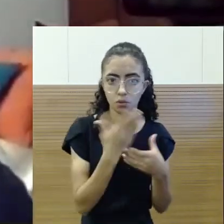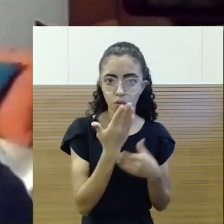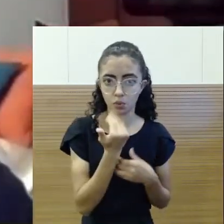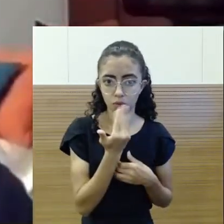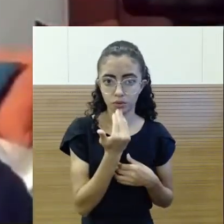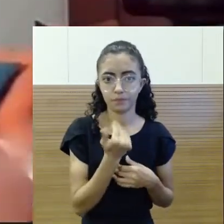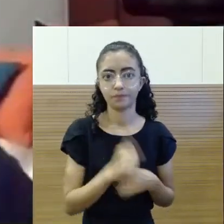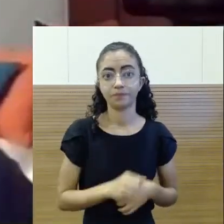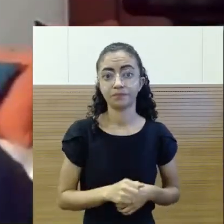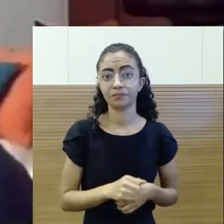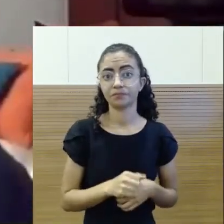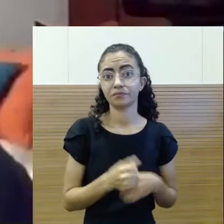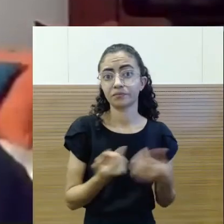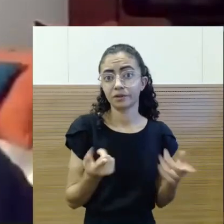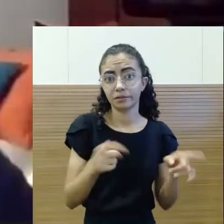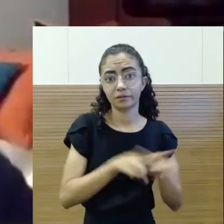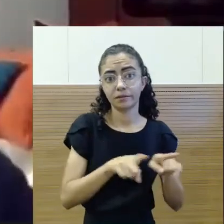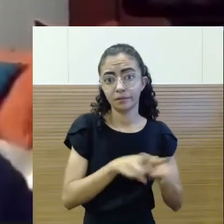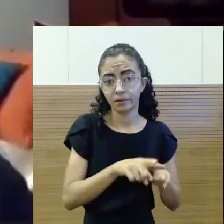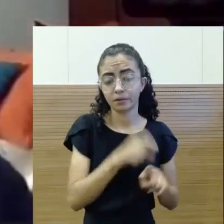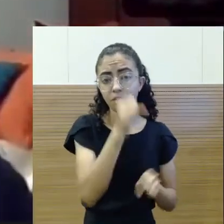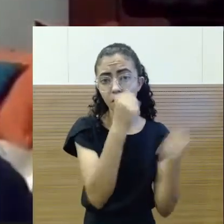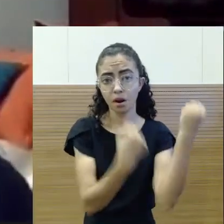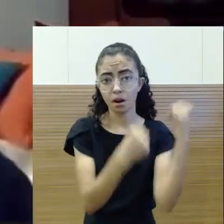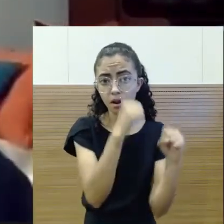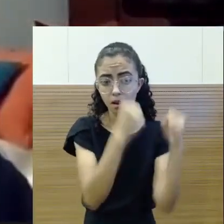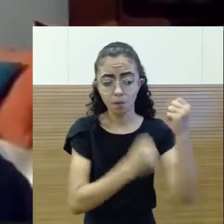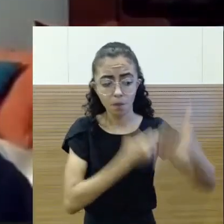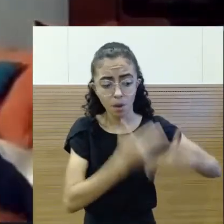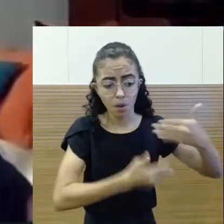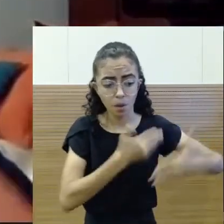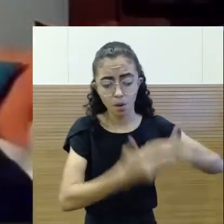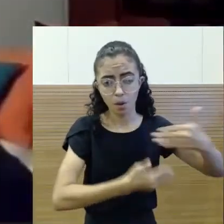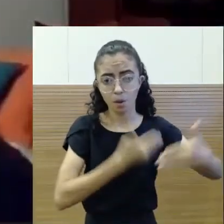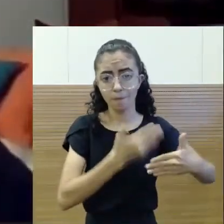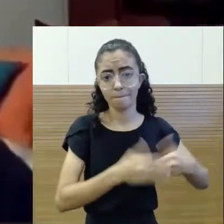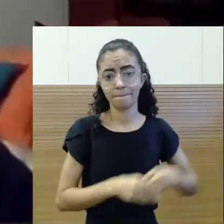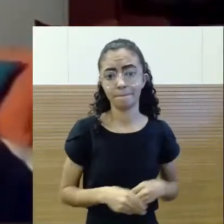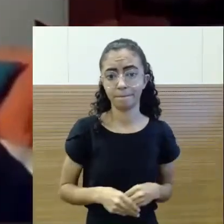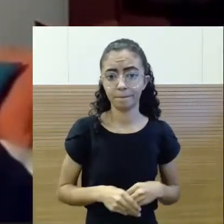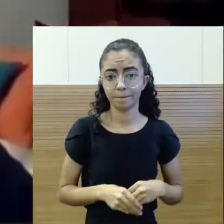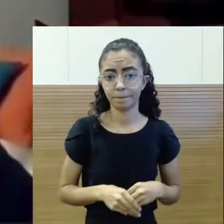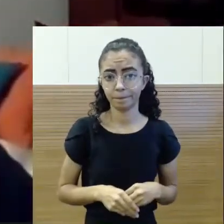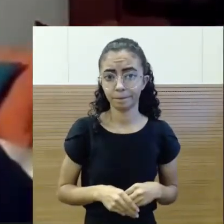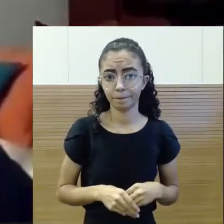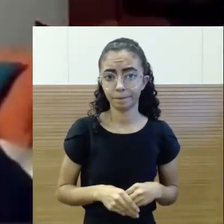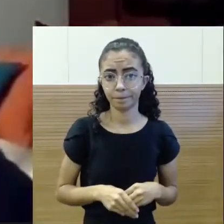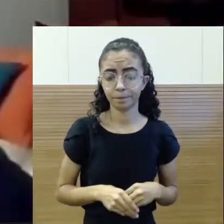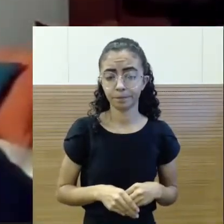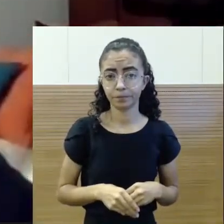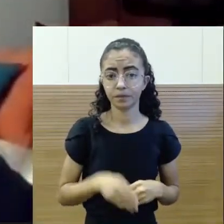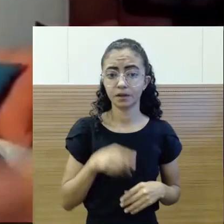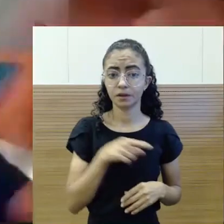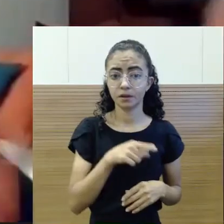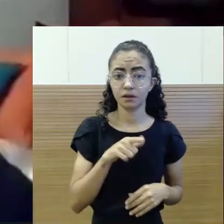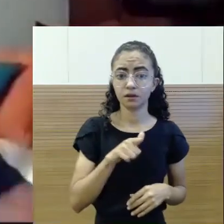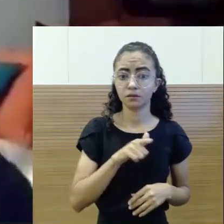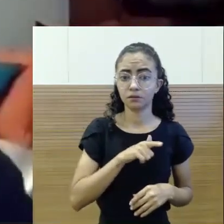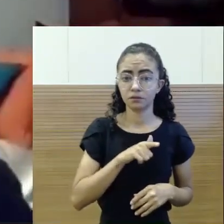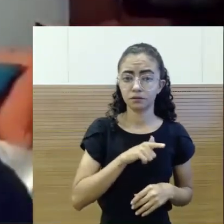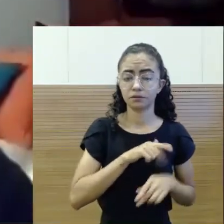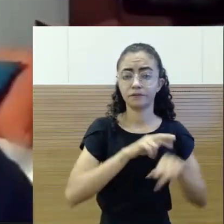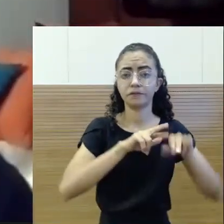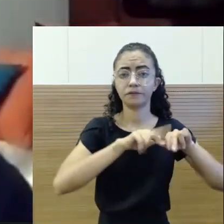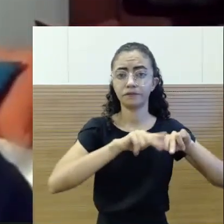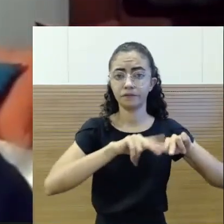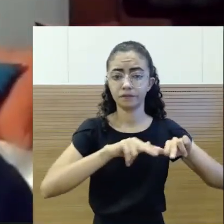alimentos ultraprocessados, como seria de se esperar, eles são, o glifosato, por exemplo, você encontra em vários biscoitos, em